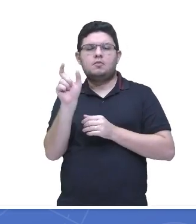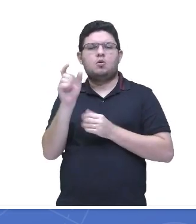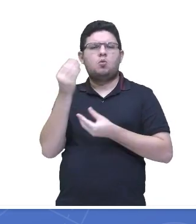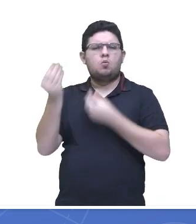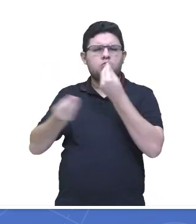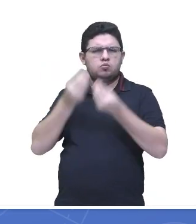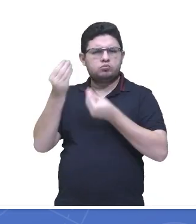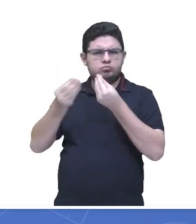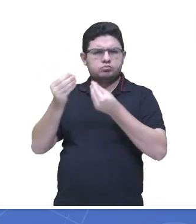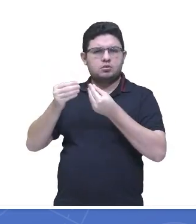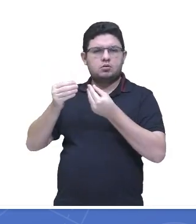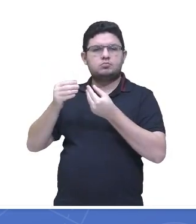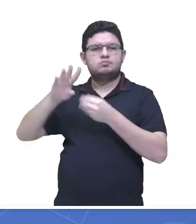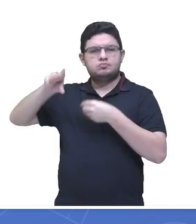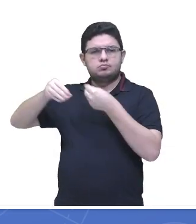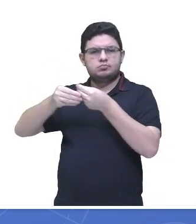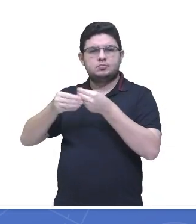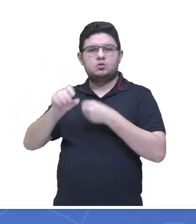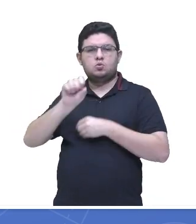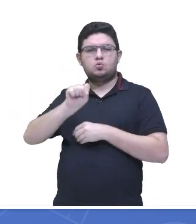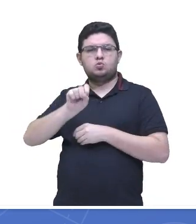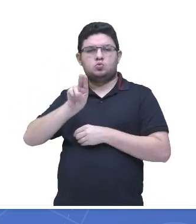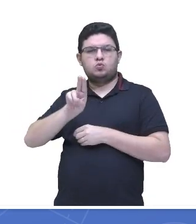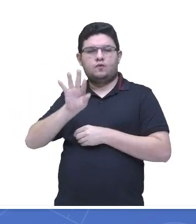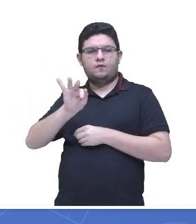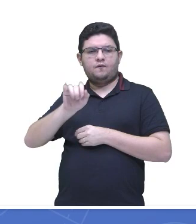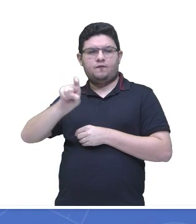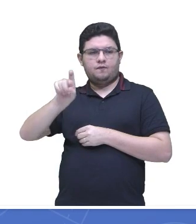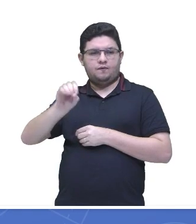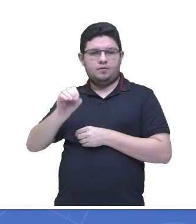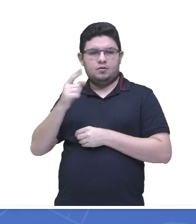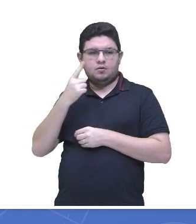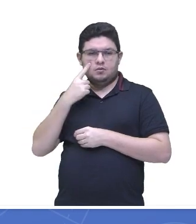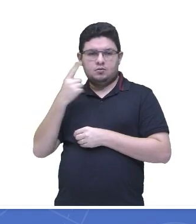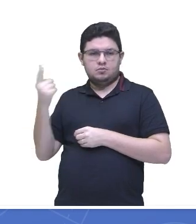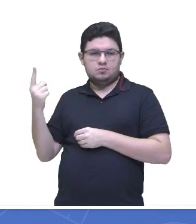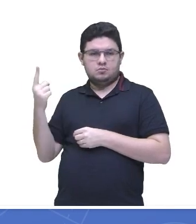acrescentar um sufixo ao verbo write.